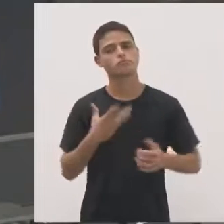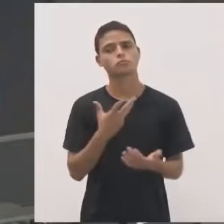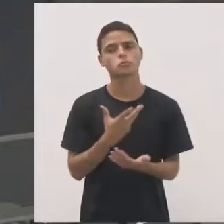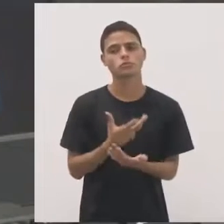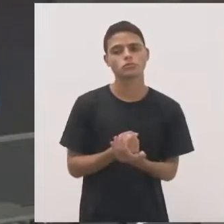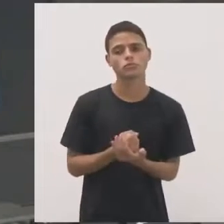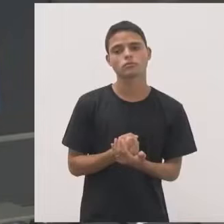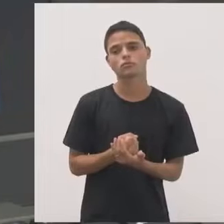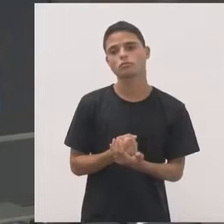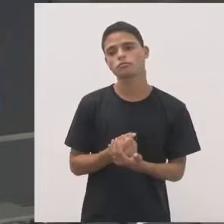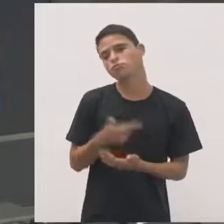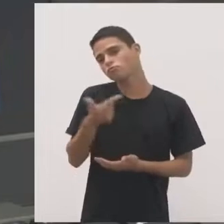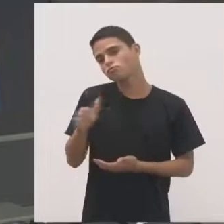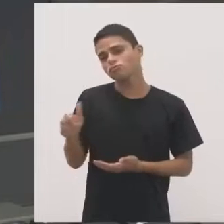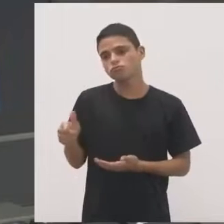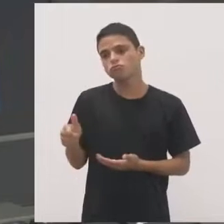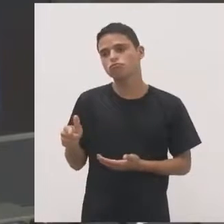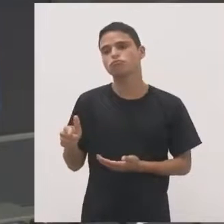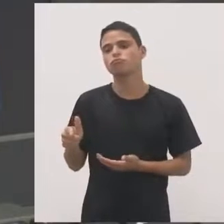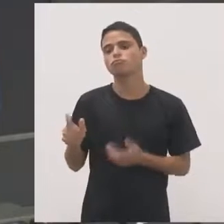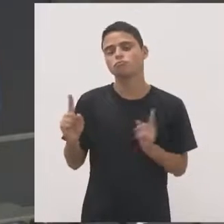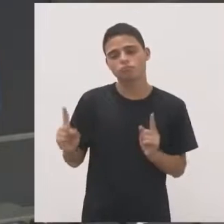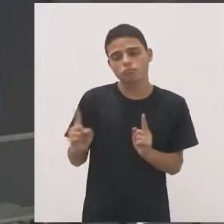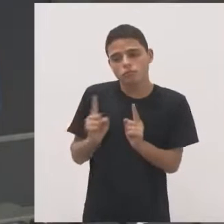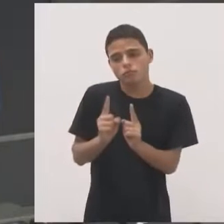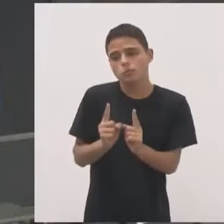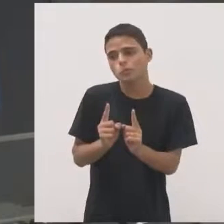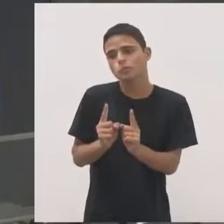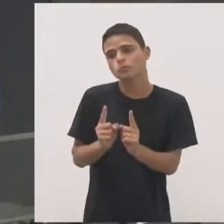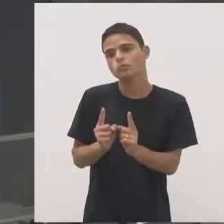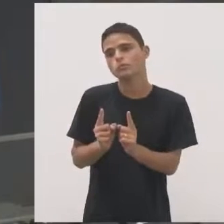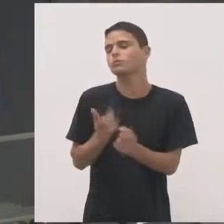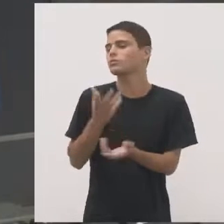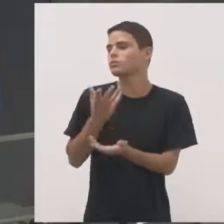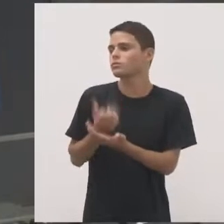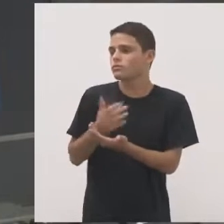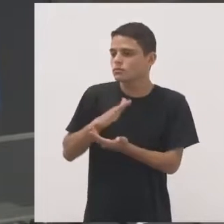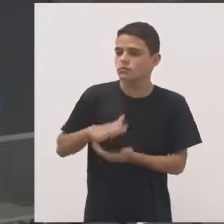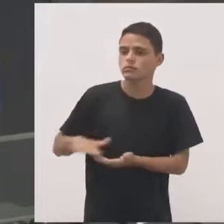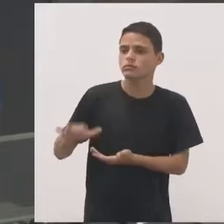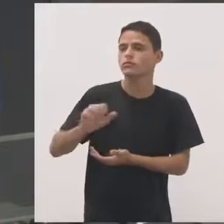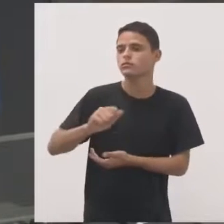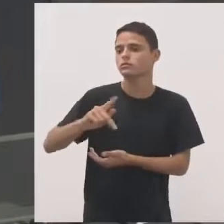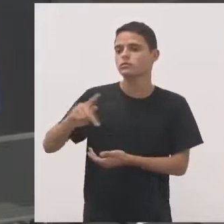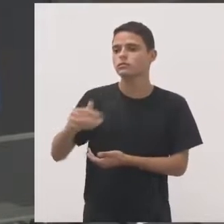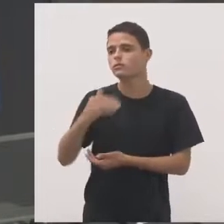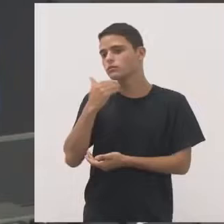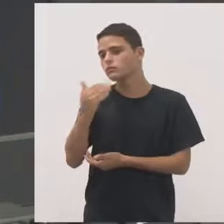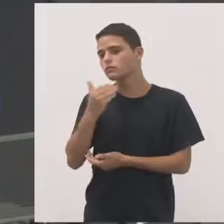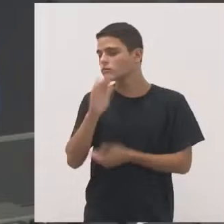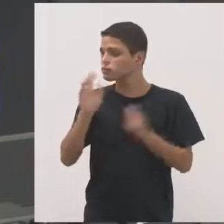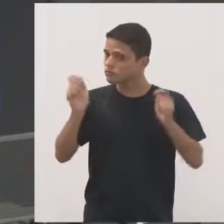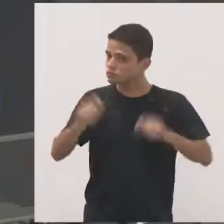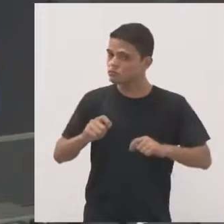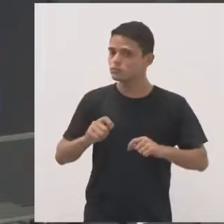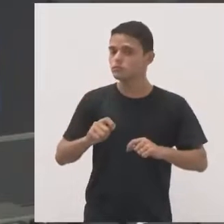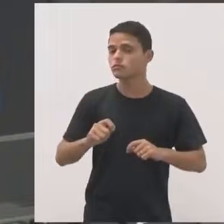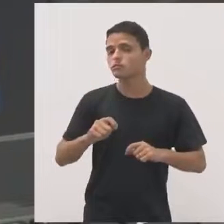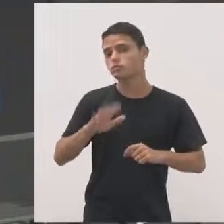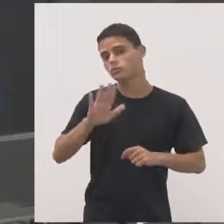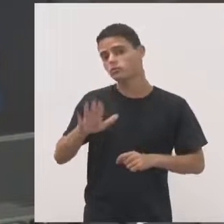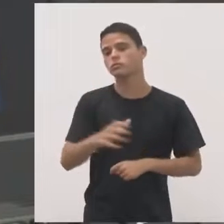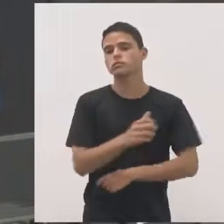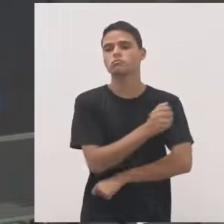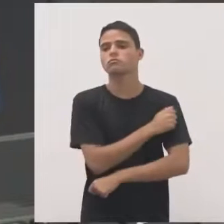falei aqui, não tem internet, vai ser uma coisa bem limitada, não vai carregar todos os drives, né, todos os aplicativos, mas tem como, mas o aluno não vai conseguir